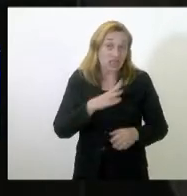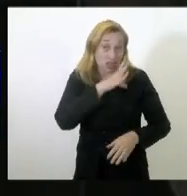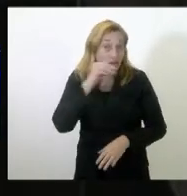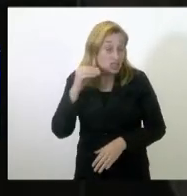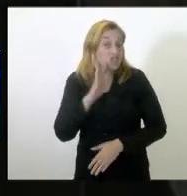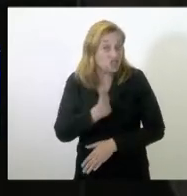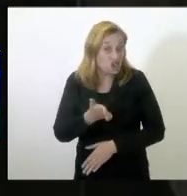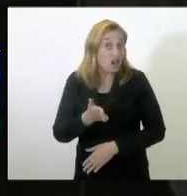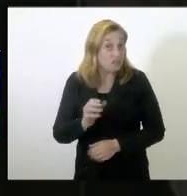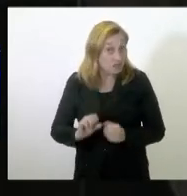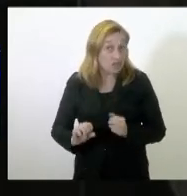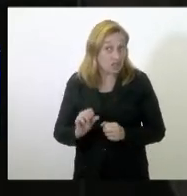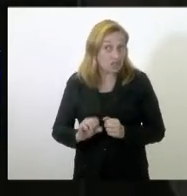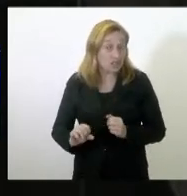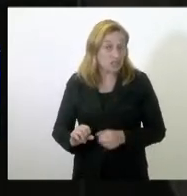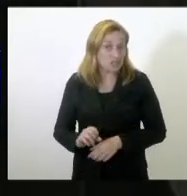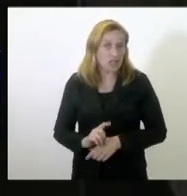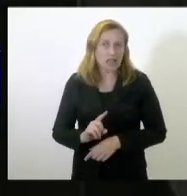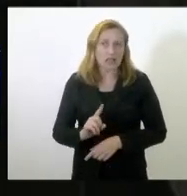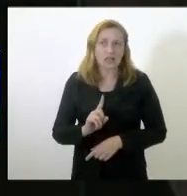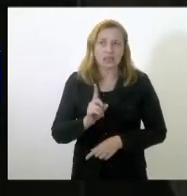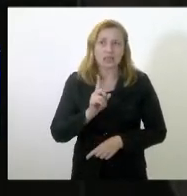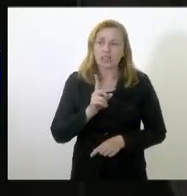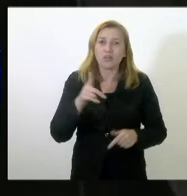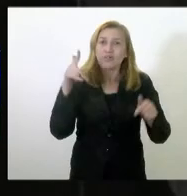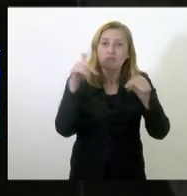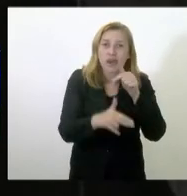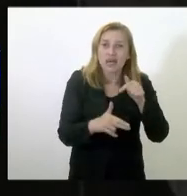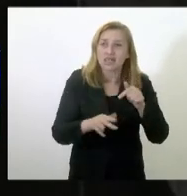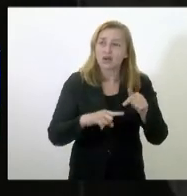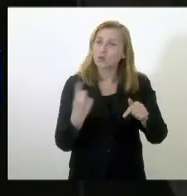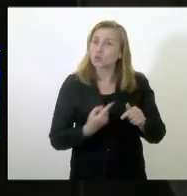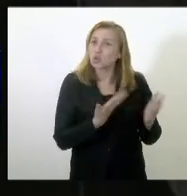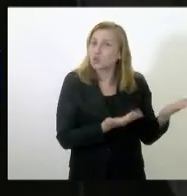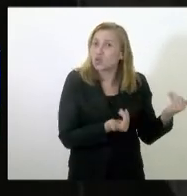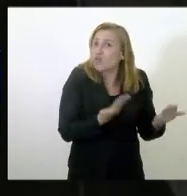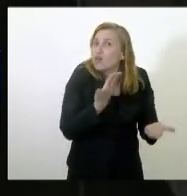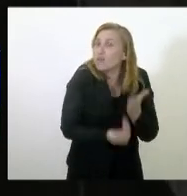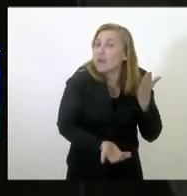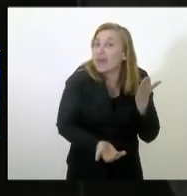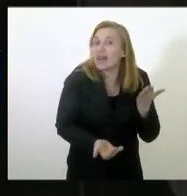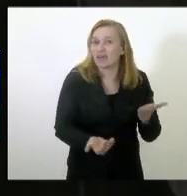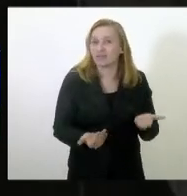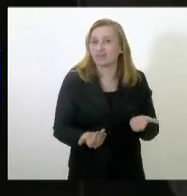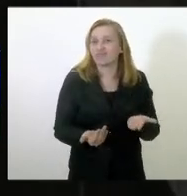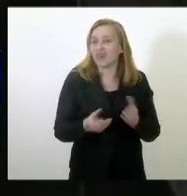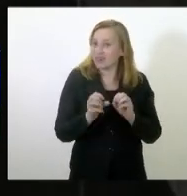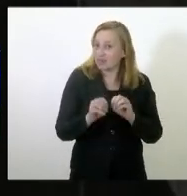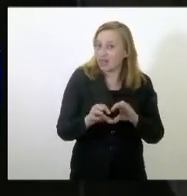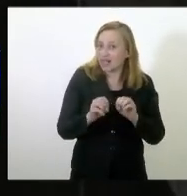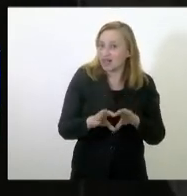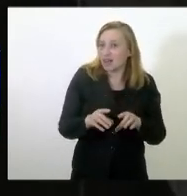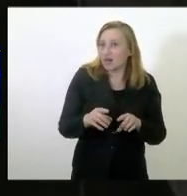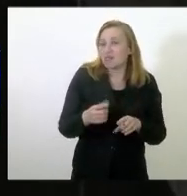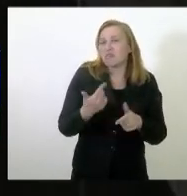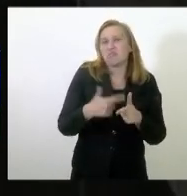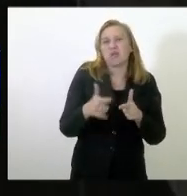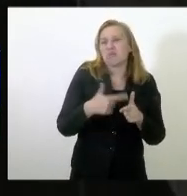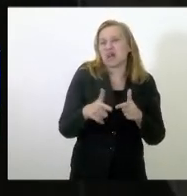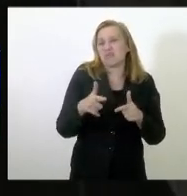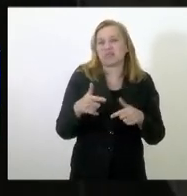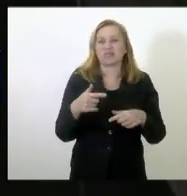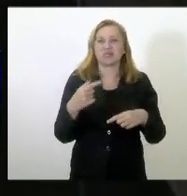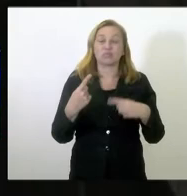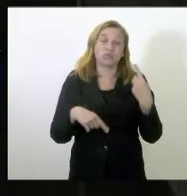fiz. Não permita que os nossos jovens percam na educação por causa de problemas